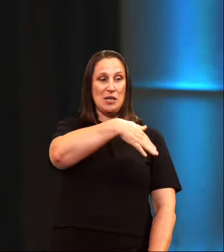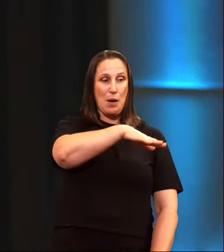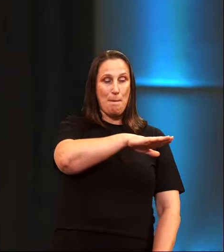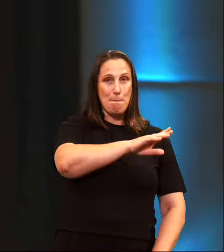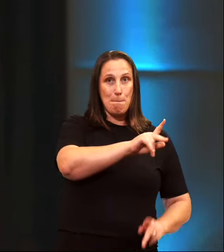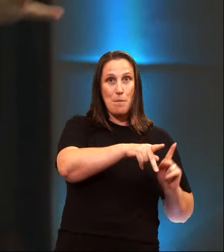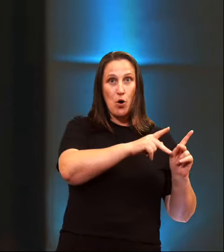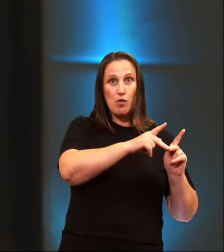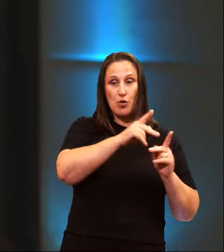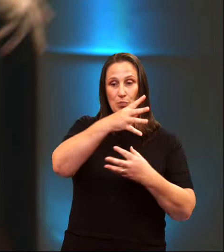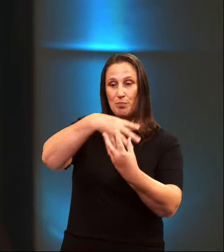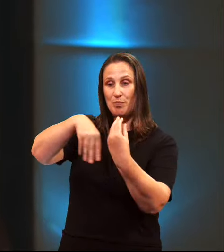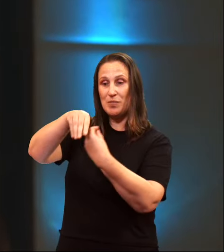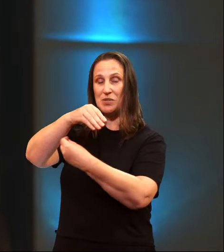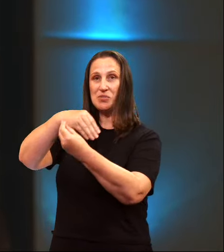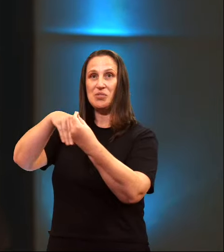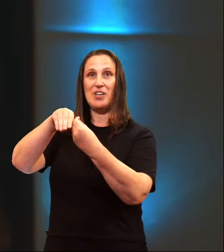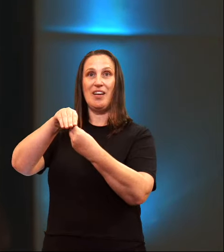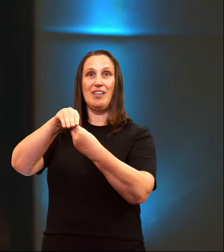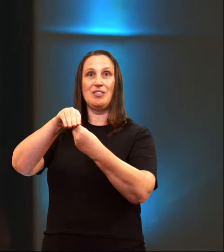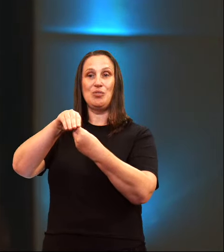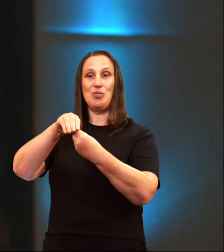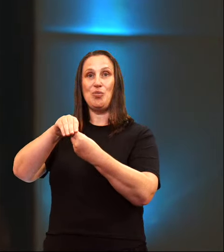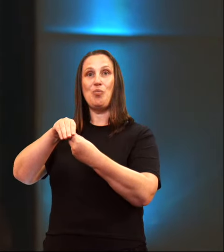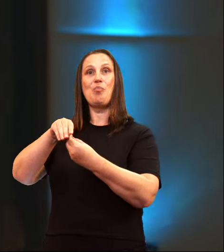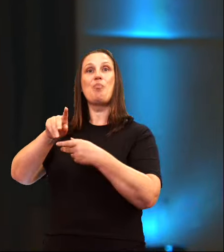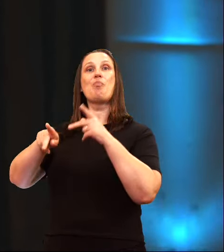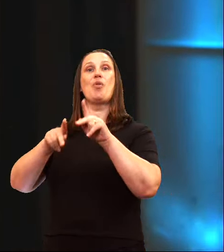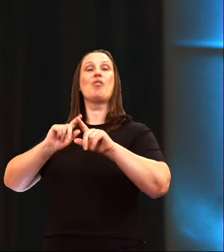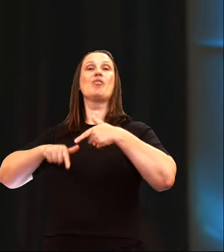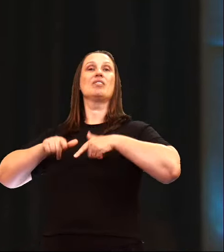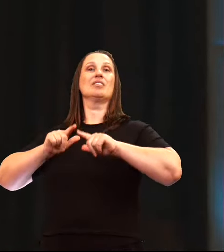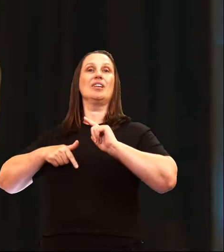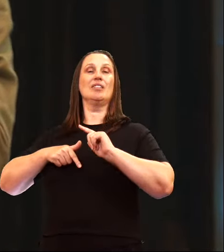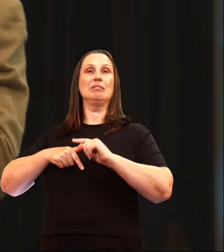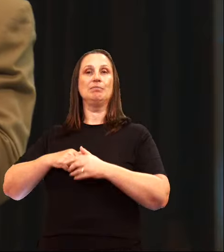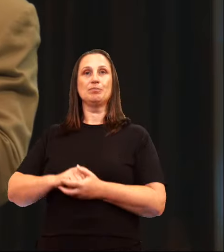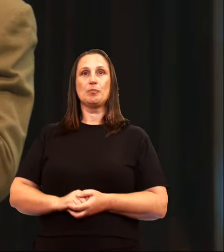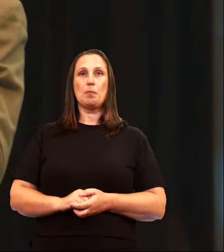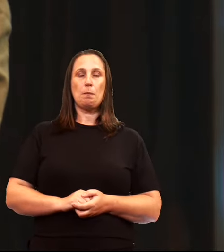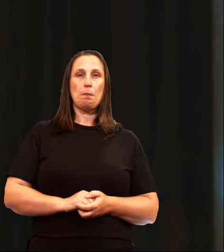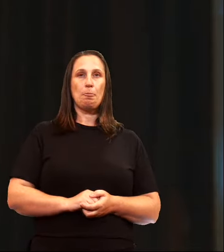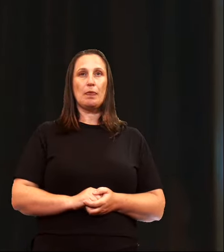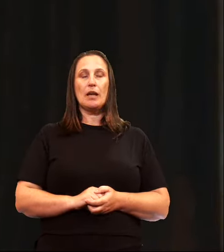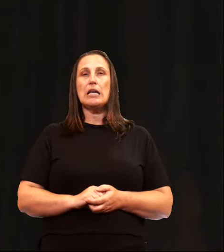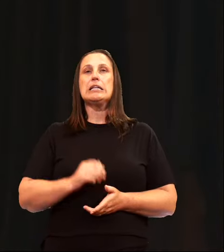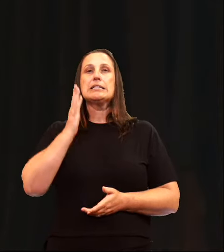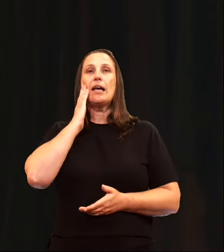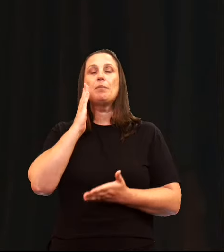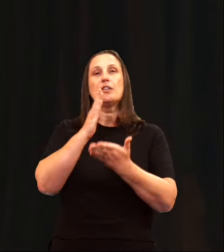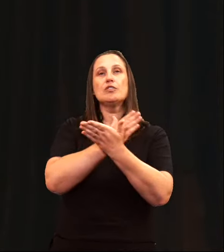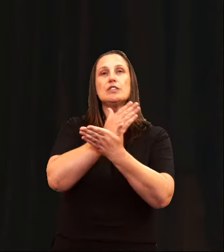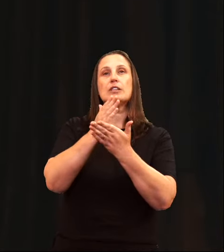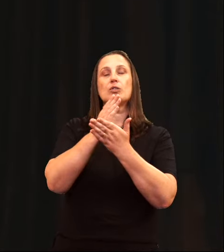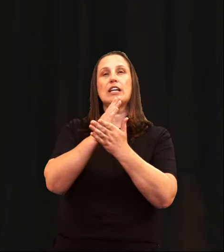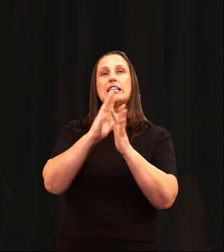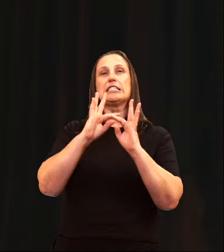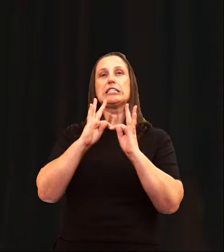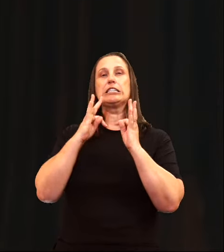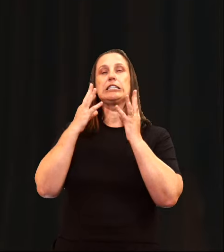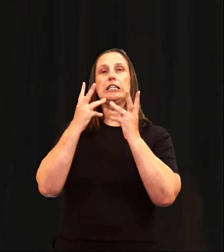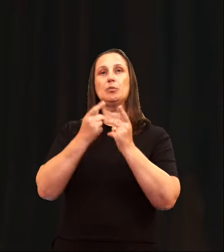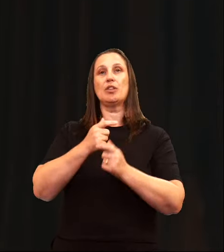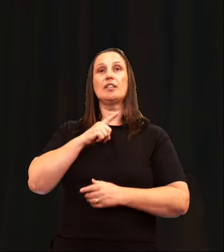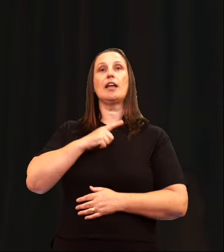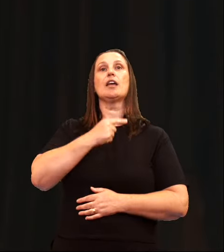misturaram e foram junto com o povo. É muito interessante que na divisão das tribos, você vai ver lá que tem as 12